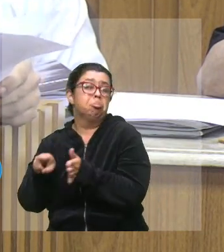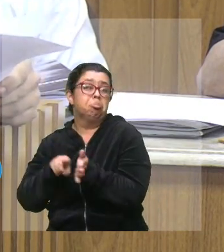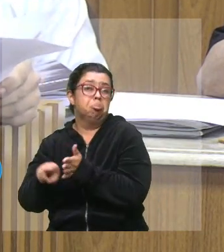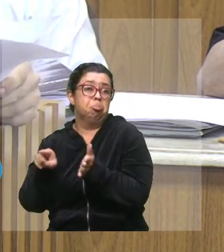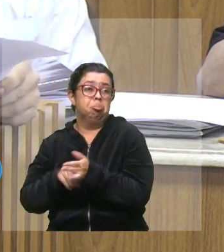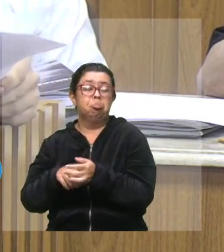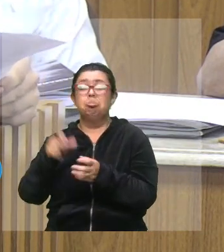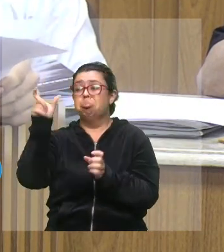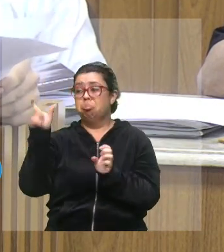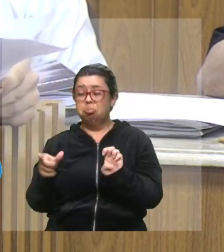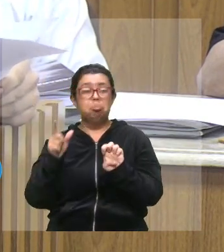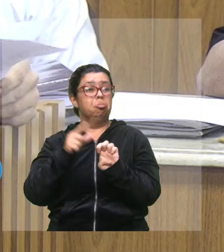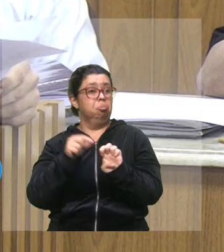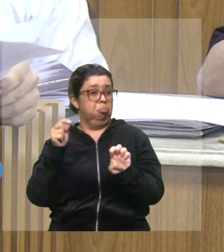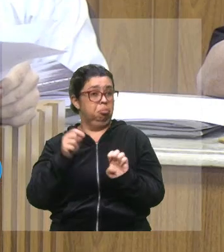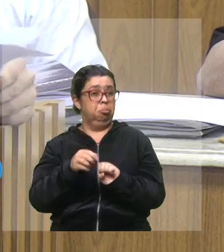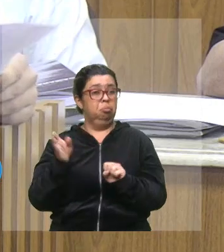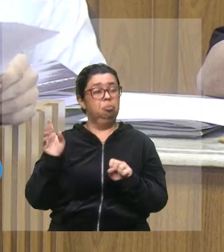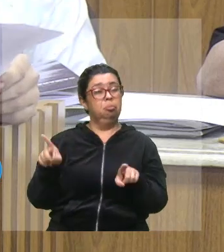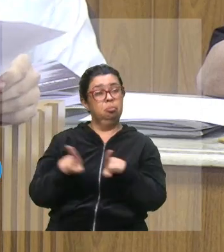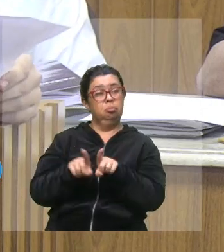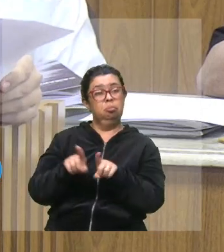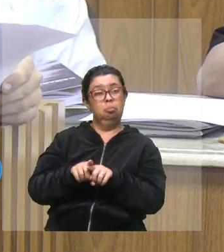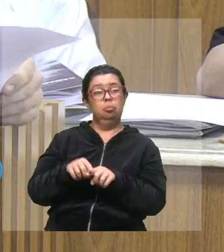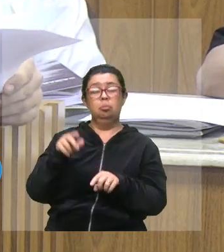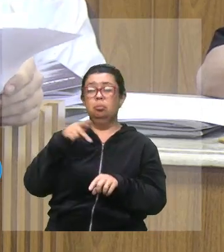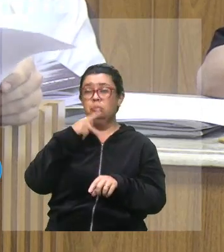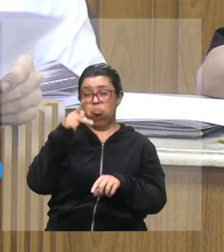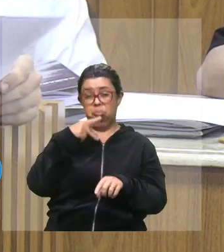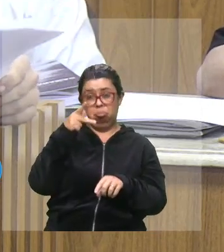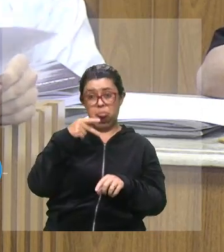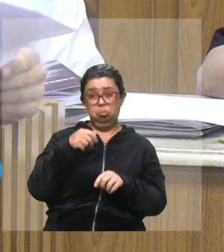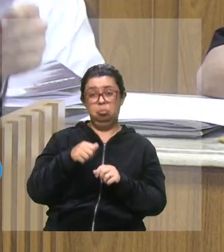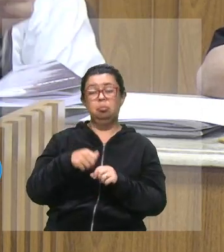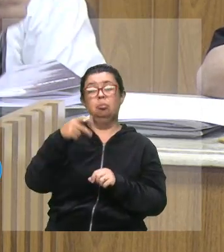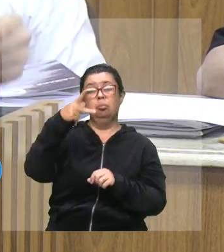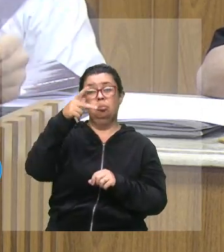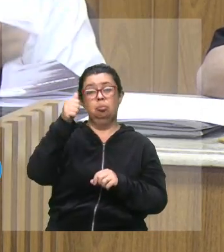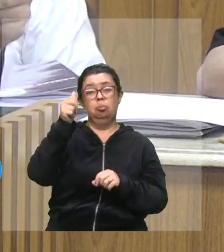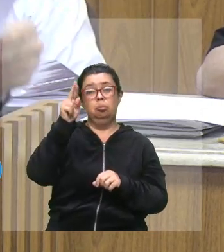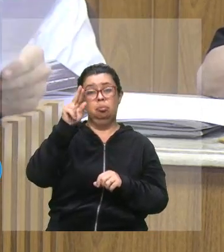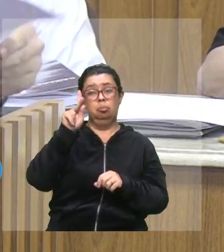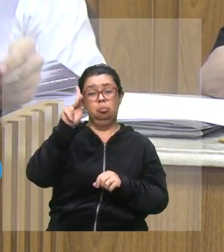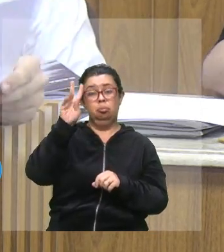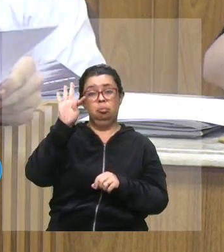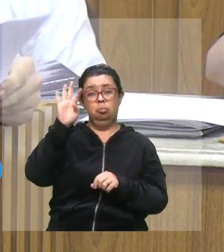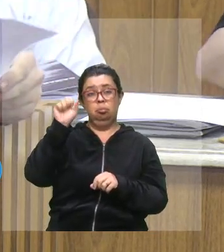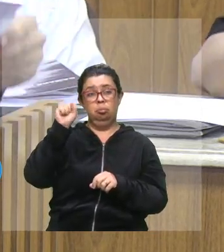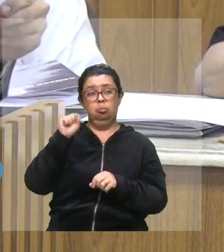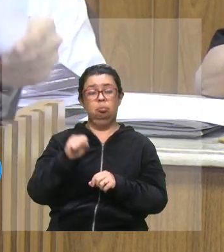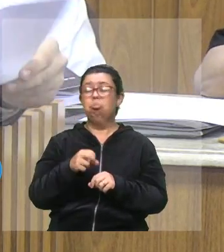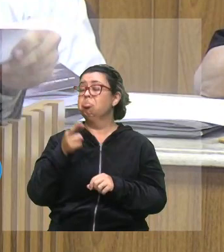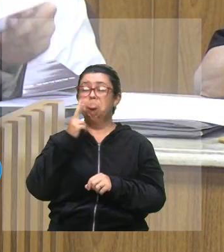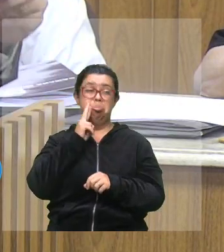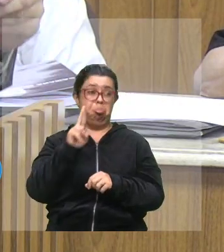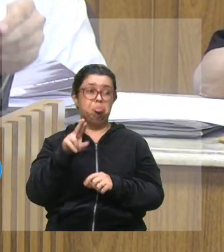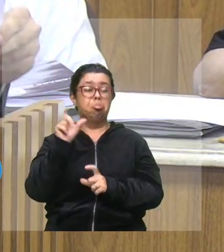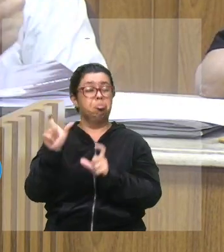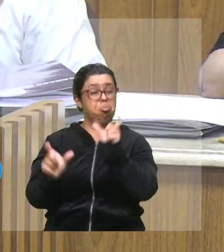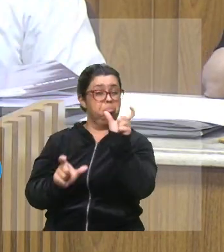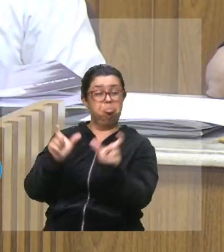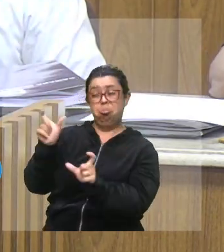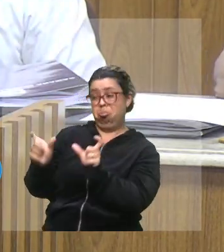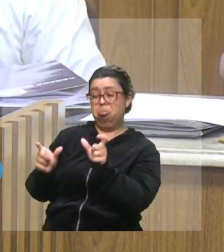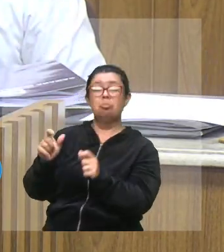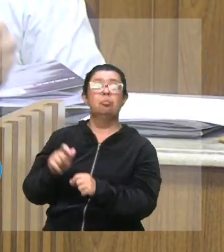por um empresário, como a gente viu também no caso dos parklets, que o Poder Executivo sequer se digna responder à população, sequer